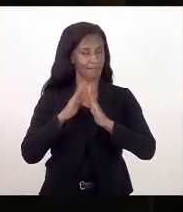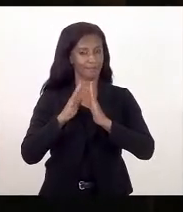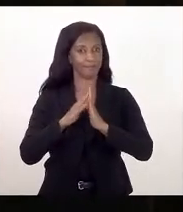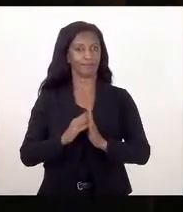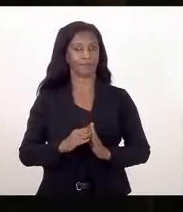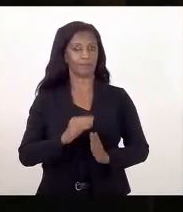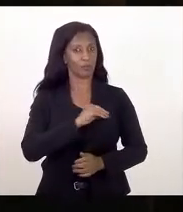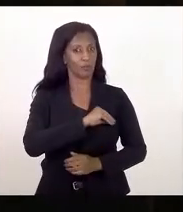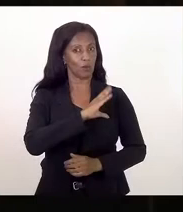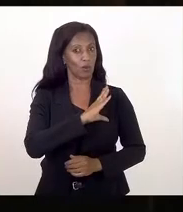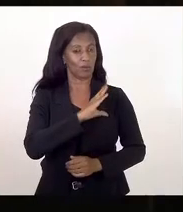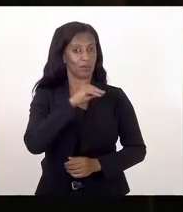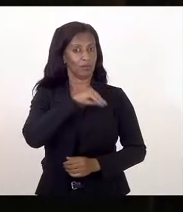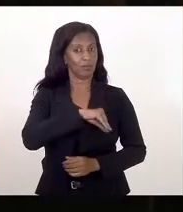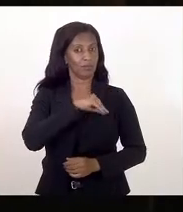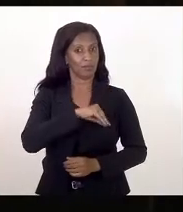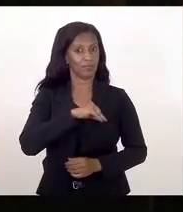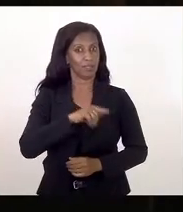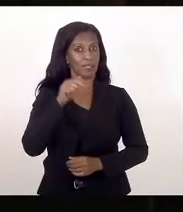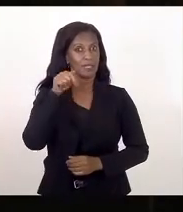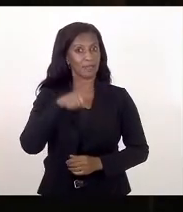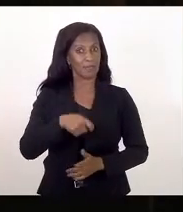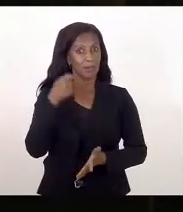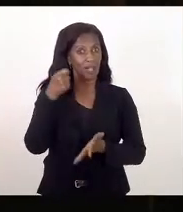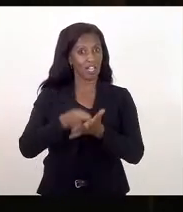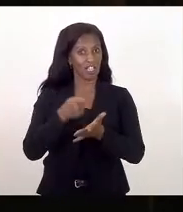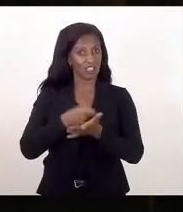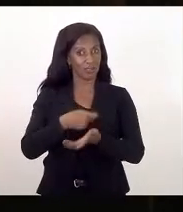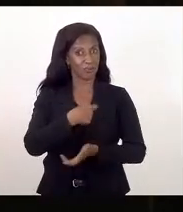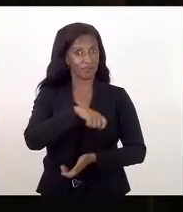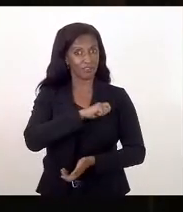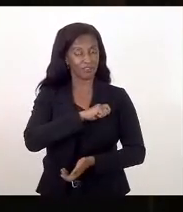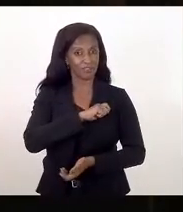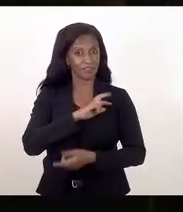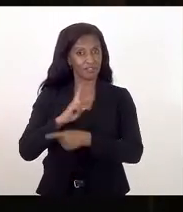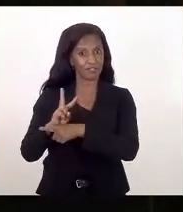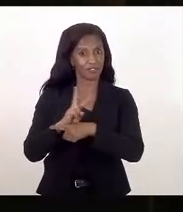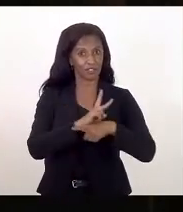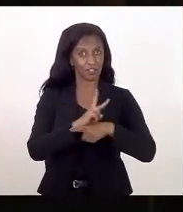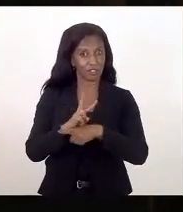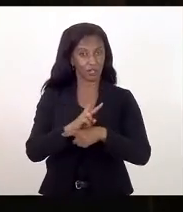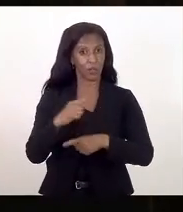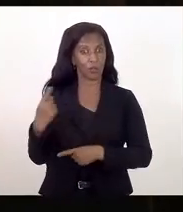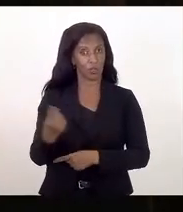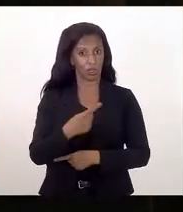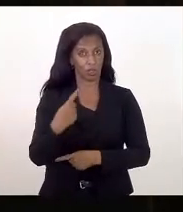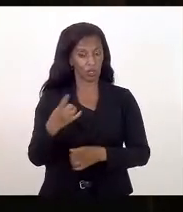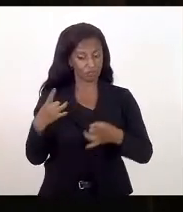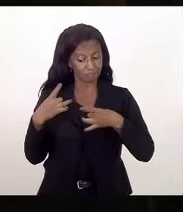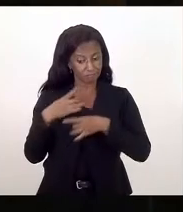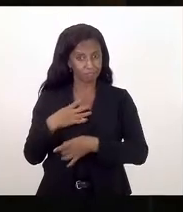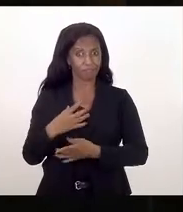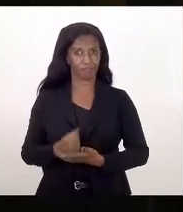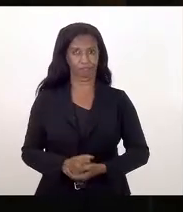Um aumento de salário em meio ao regime de recuperação fiscal que nós já estamos habilitados.